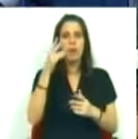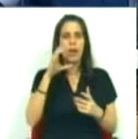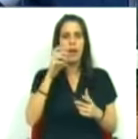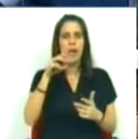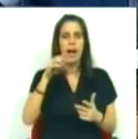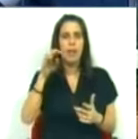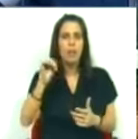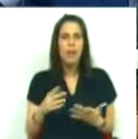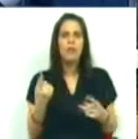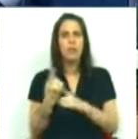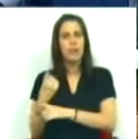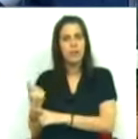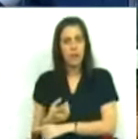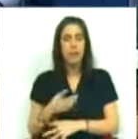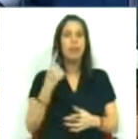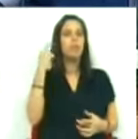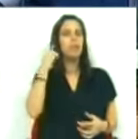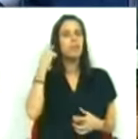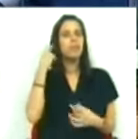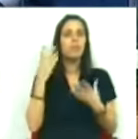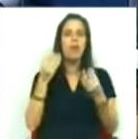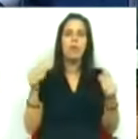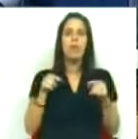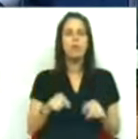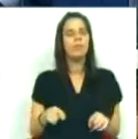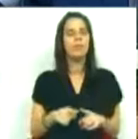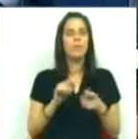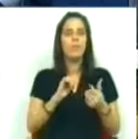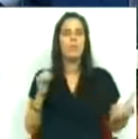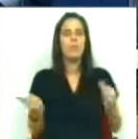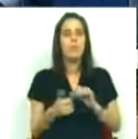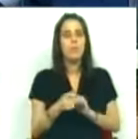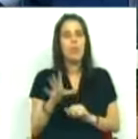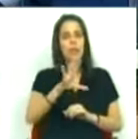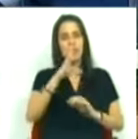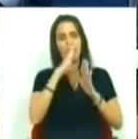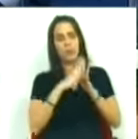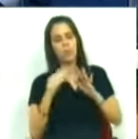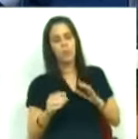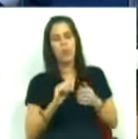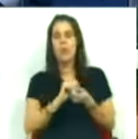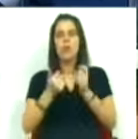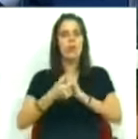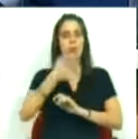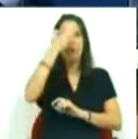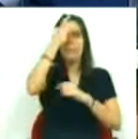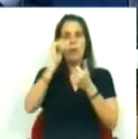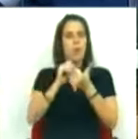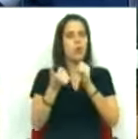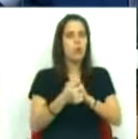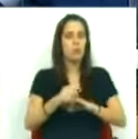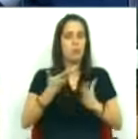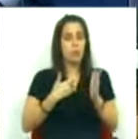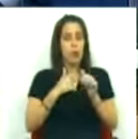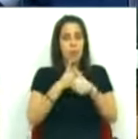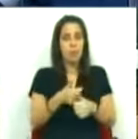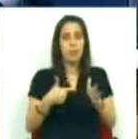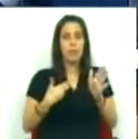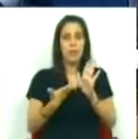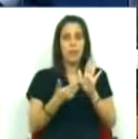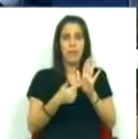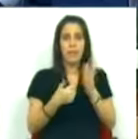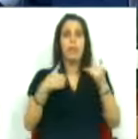etc. Tenho ouvido muito dizer que isto é uma mudança de paradigma e que não se mudam as mentalidades por decreto. Mas